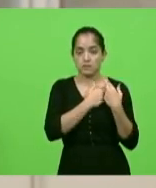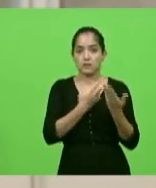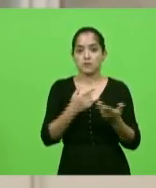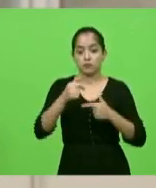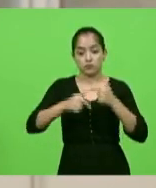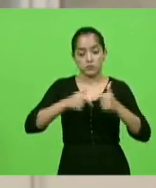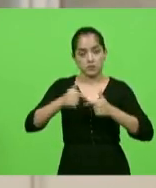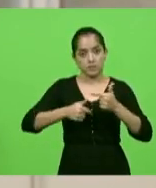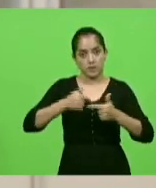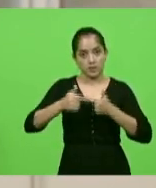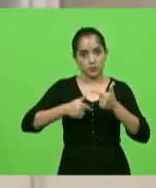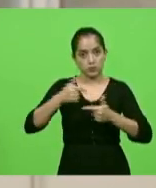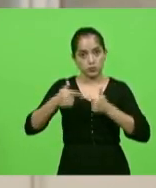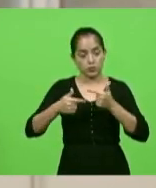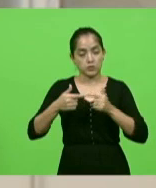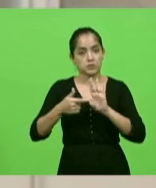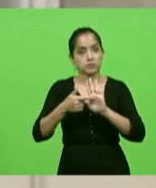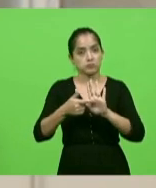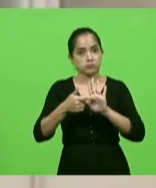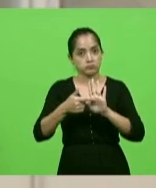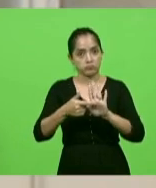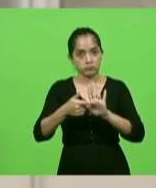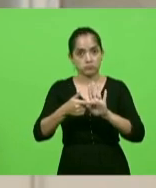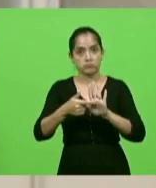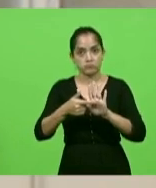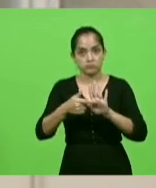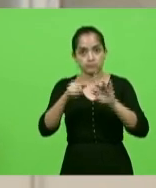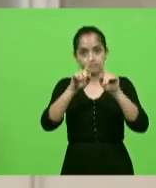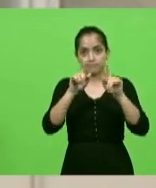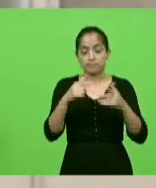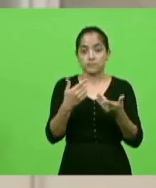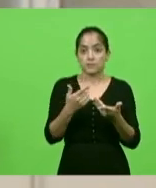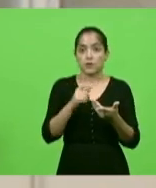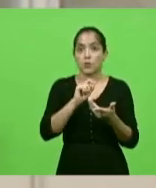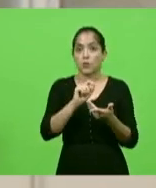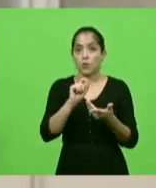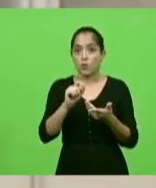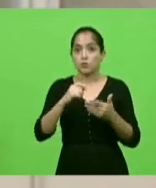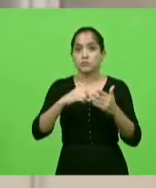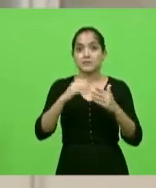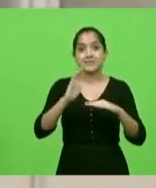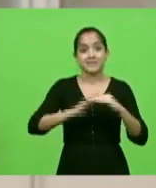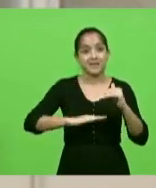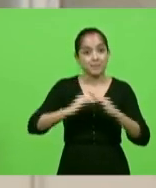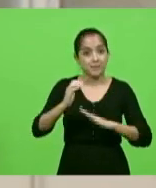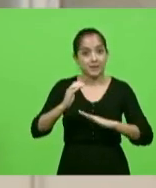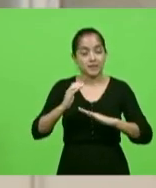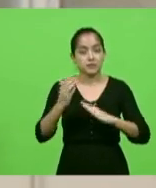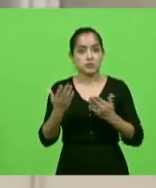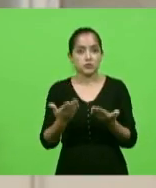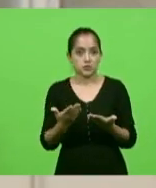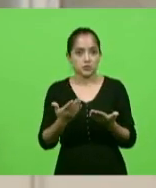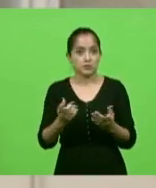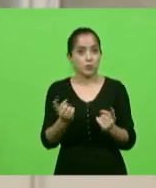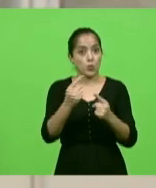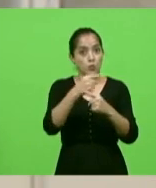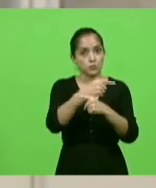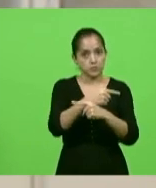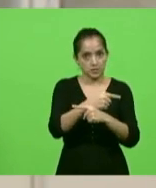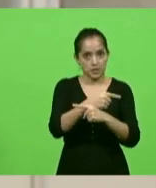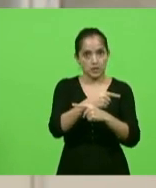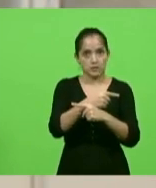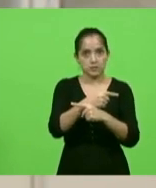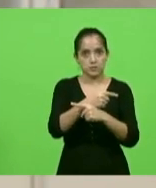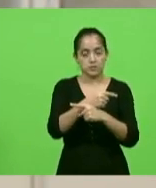subordinados quando manifesta em delitos funcionais ou na prática de Atos contrários